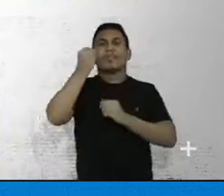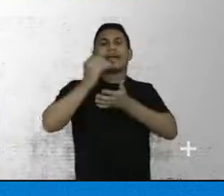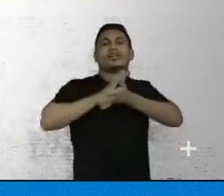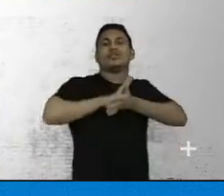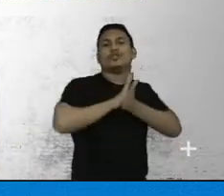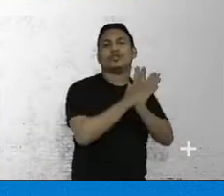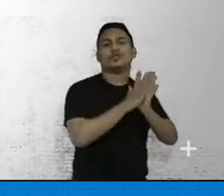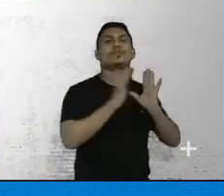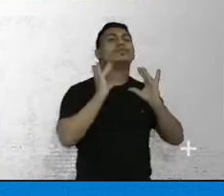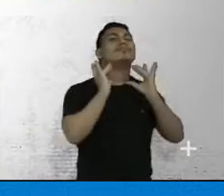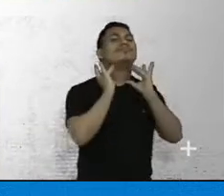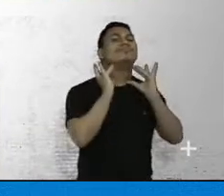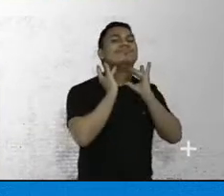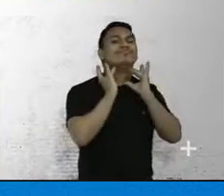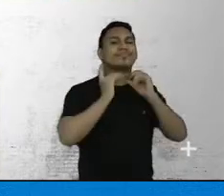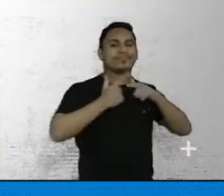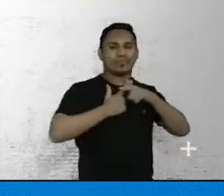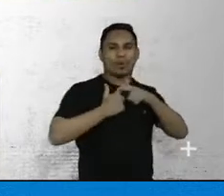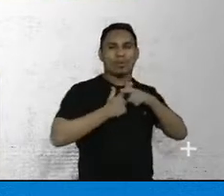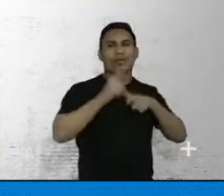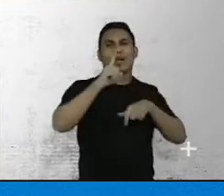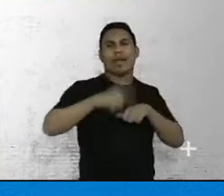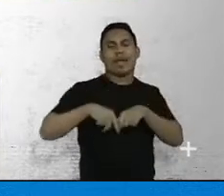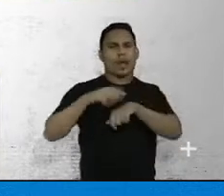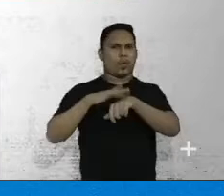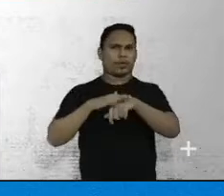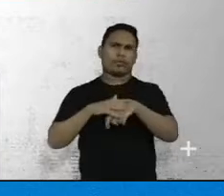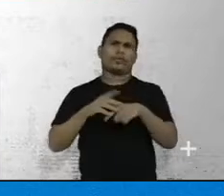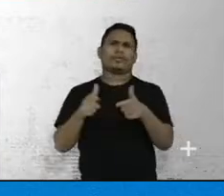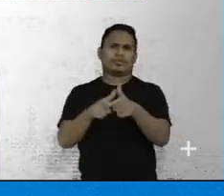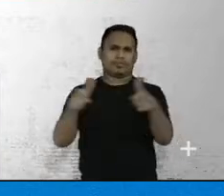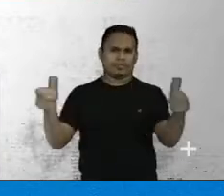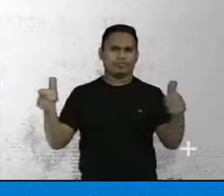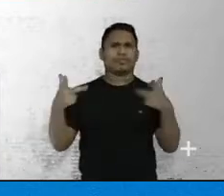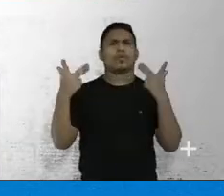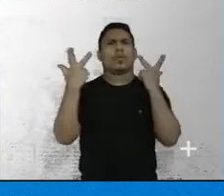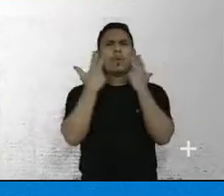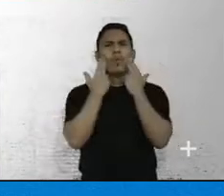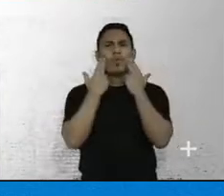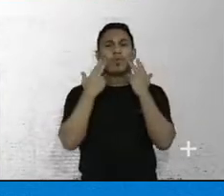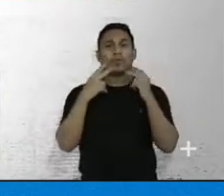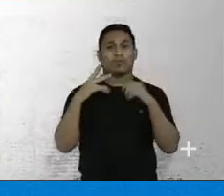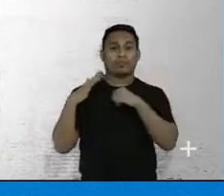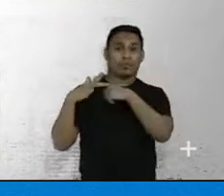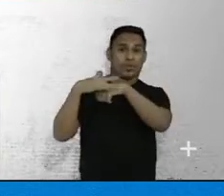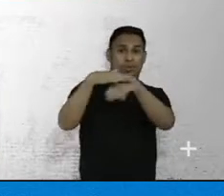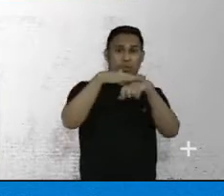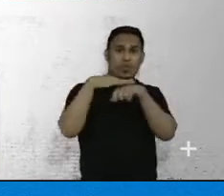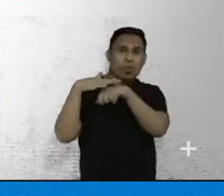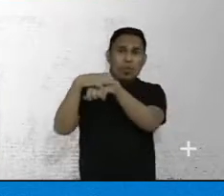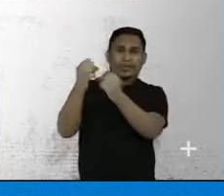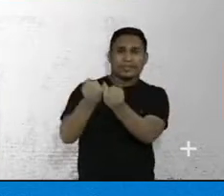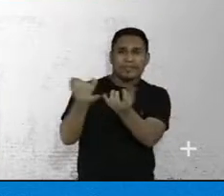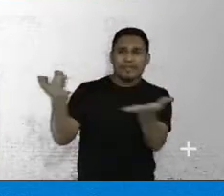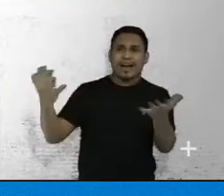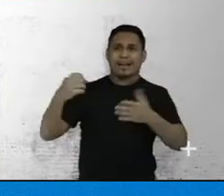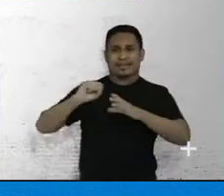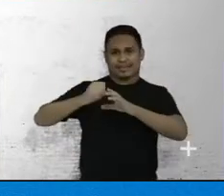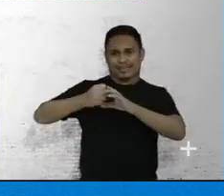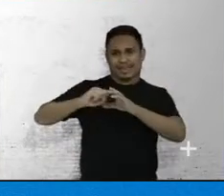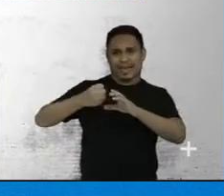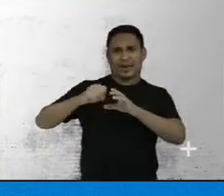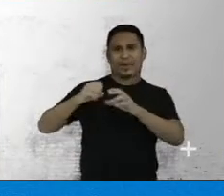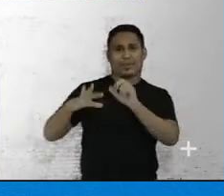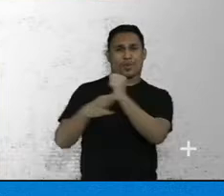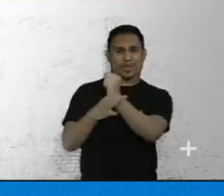É uma doença extremamente comum. Entre todas essas doenças autoimunes, já são descritas mais de